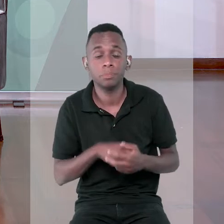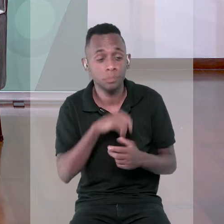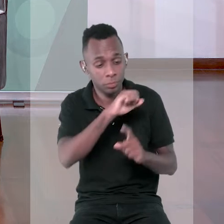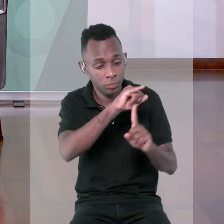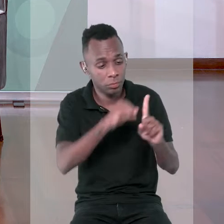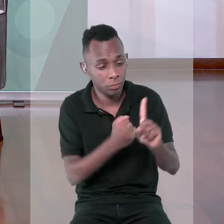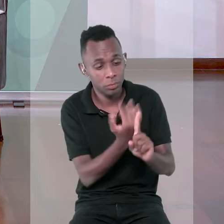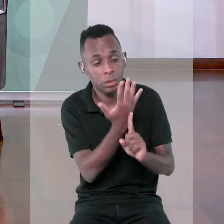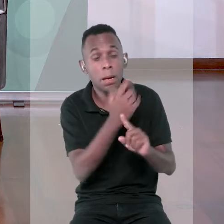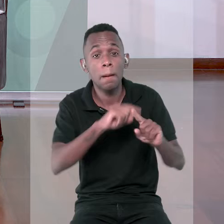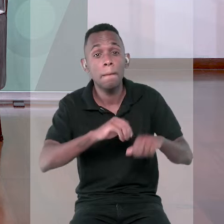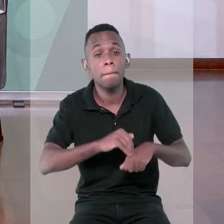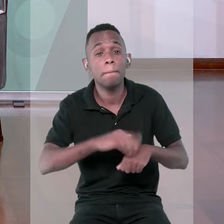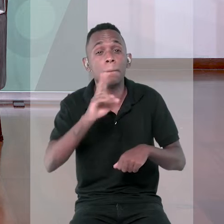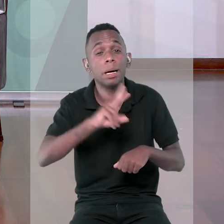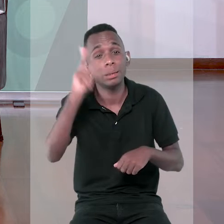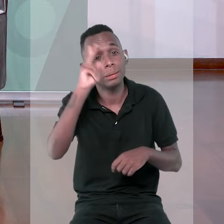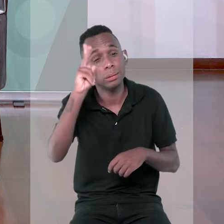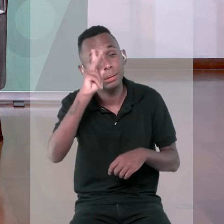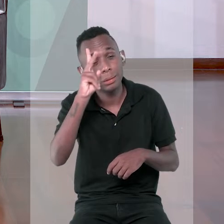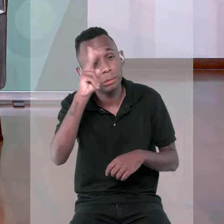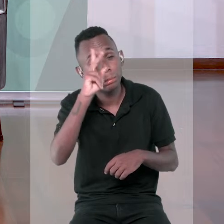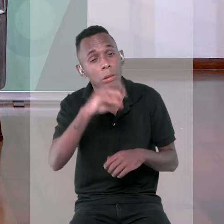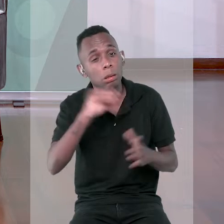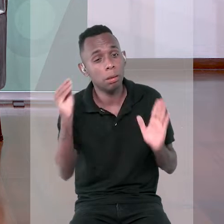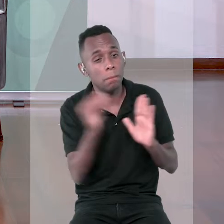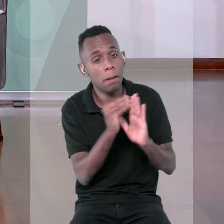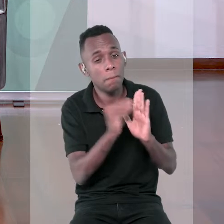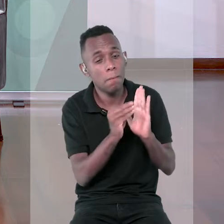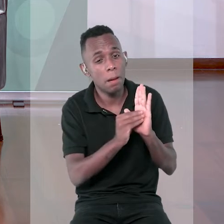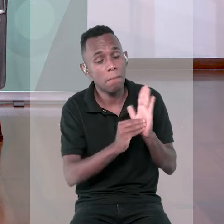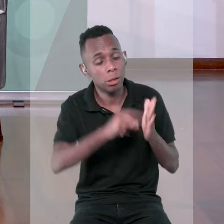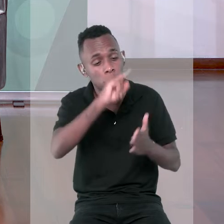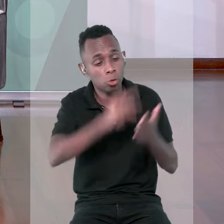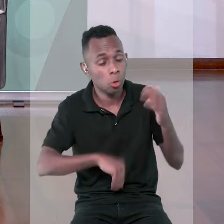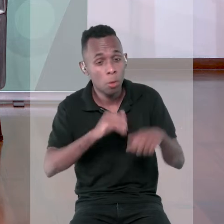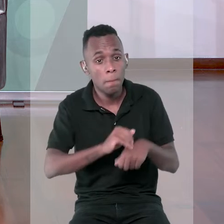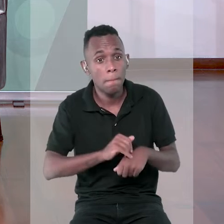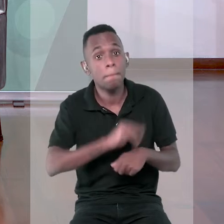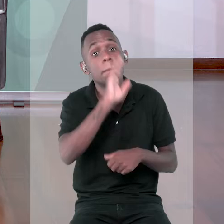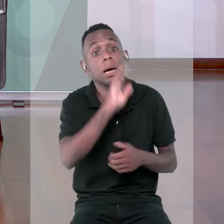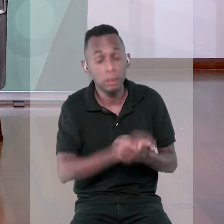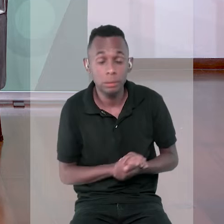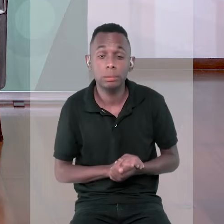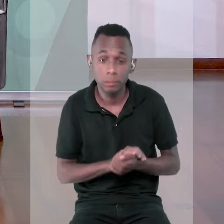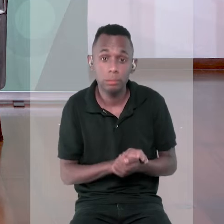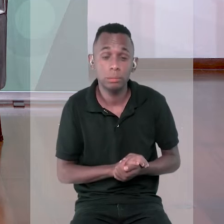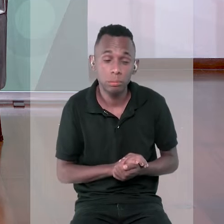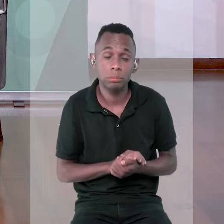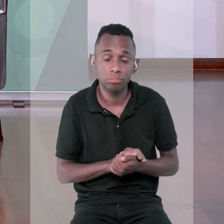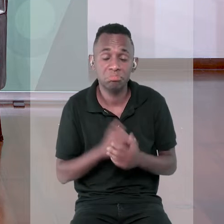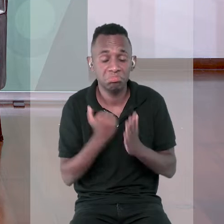d'Arc é a mulher mais biografada e mais documentada da Idade Média e, ouso dizer, da